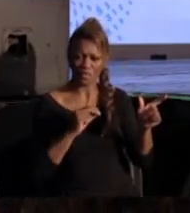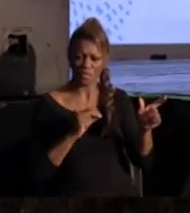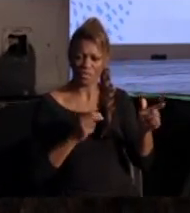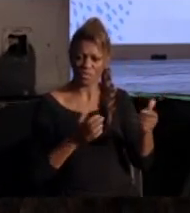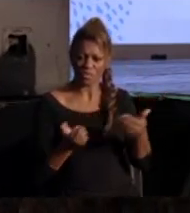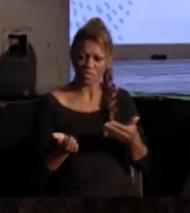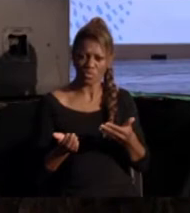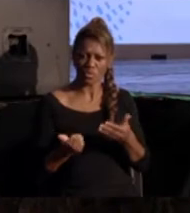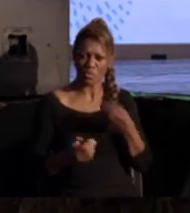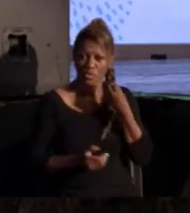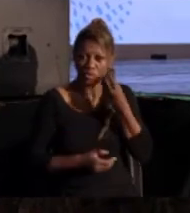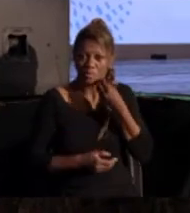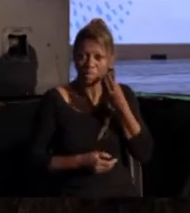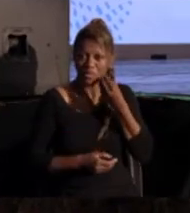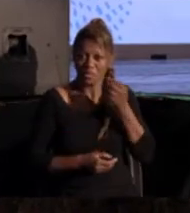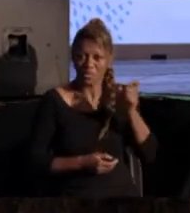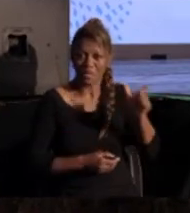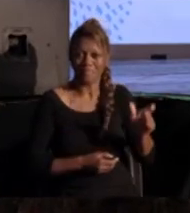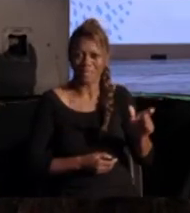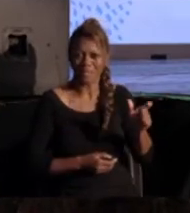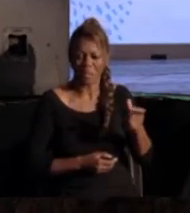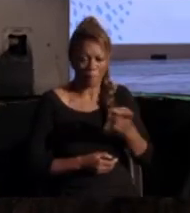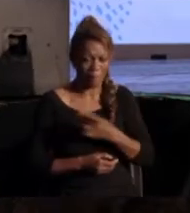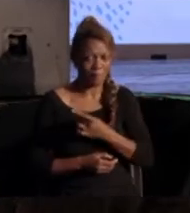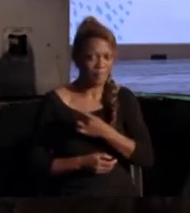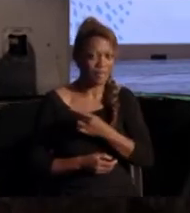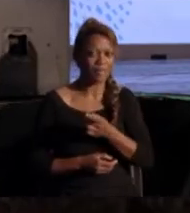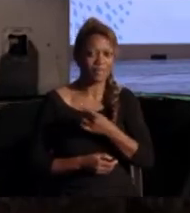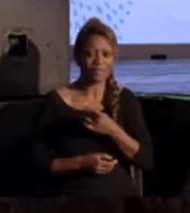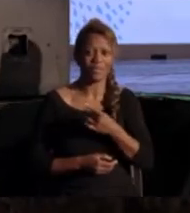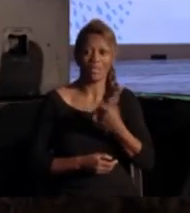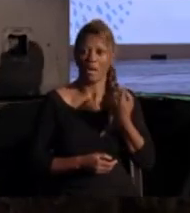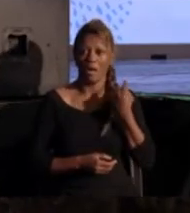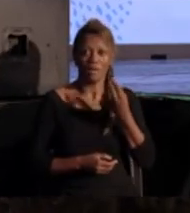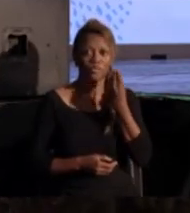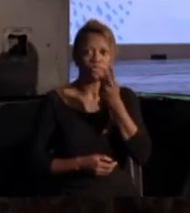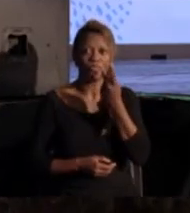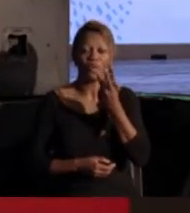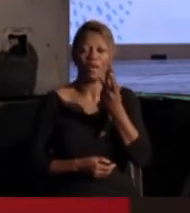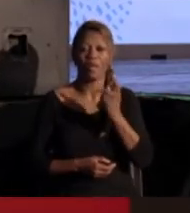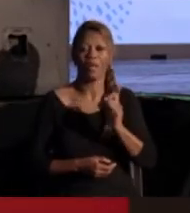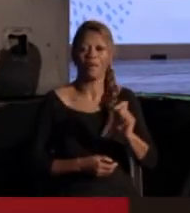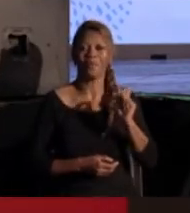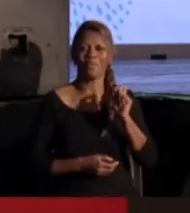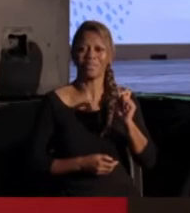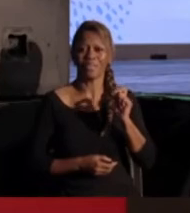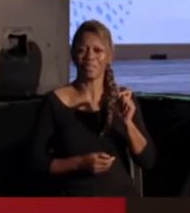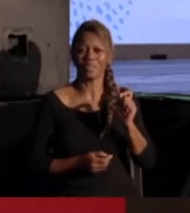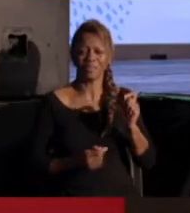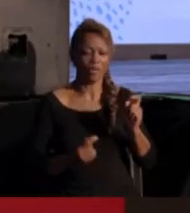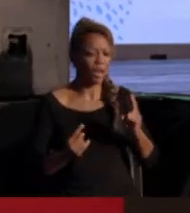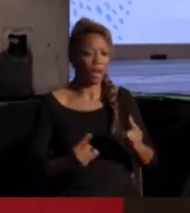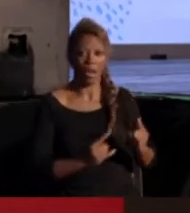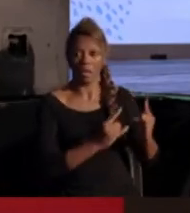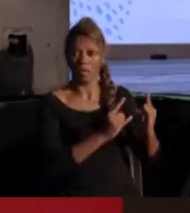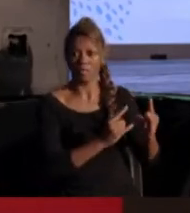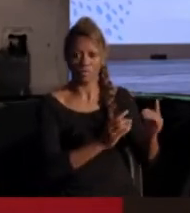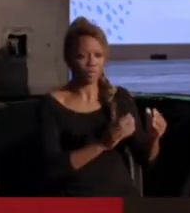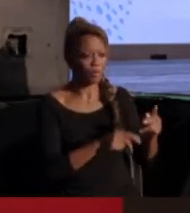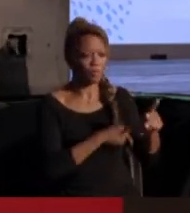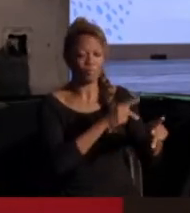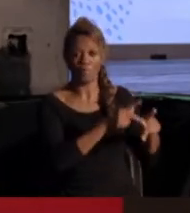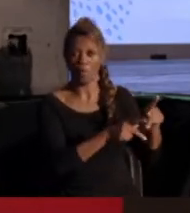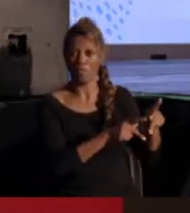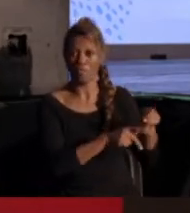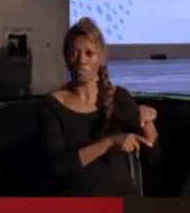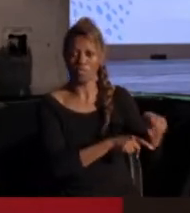os mais velhos falavam. E eu tinha medo, se eu fosse falar na minha aldeia, com o meu povo, o